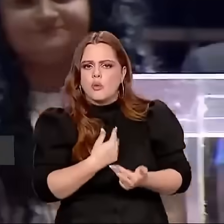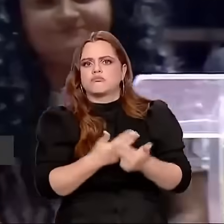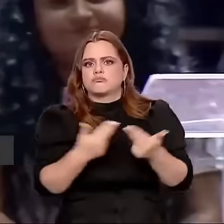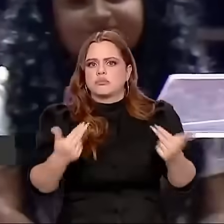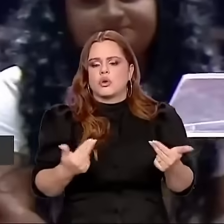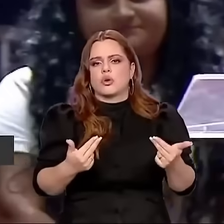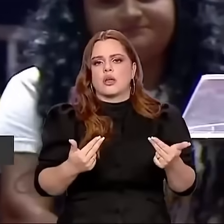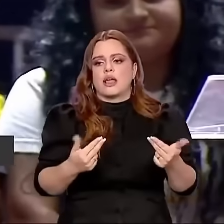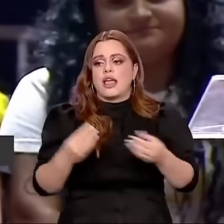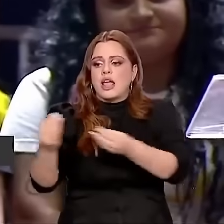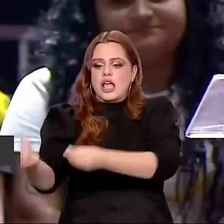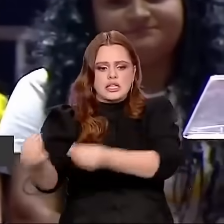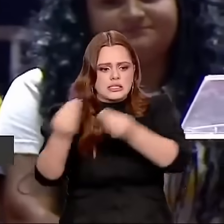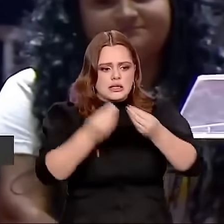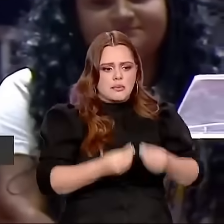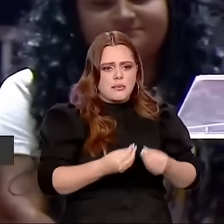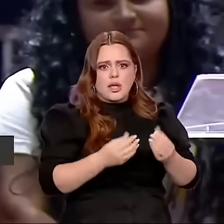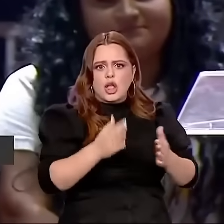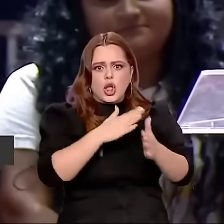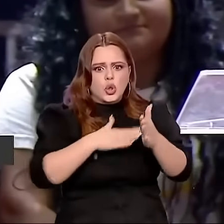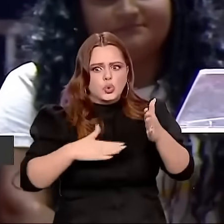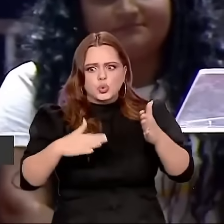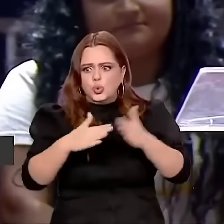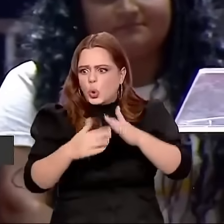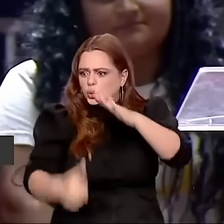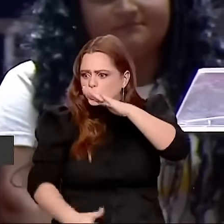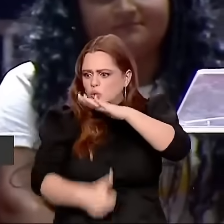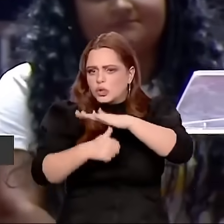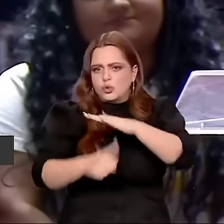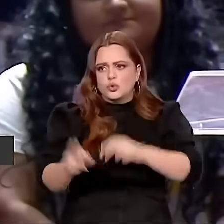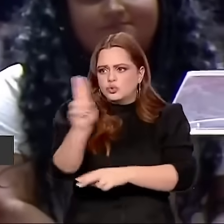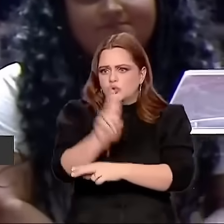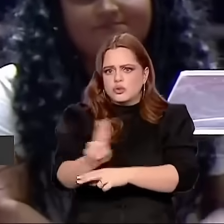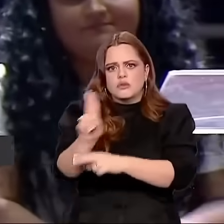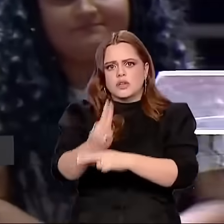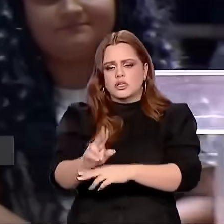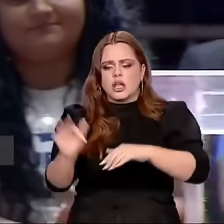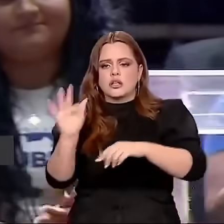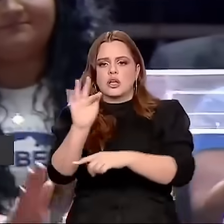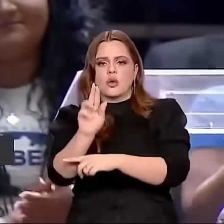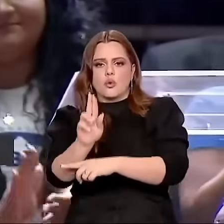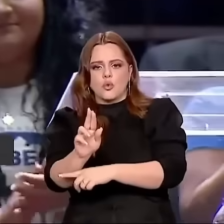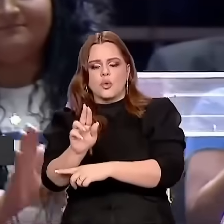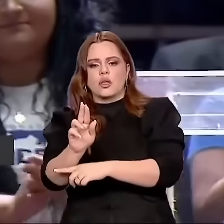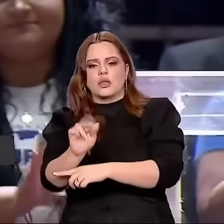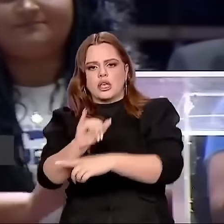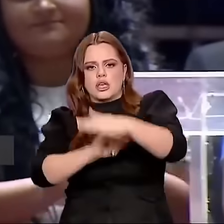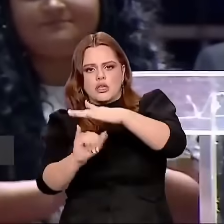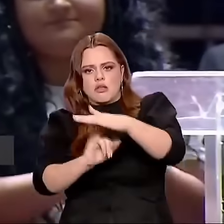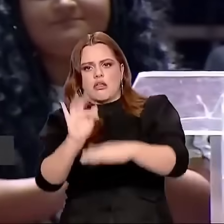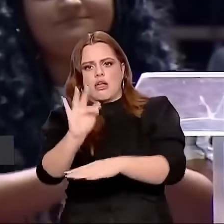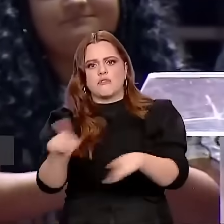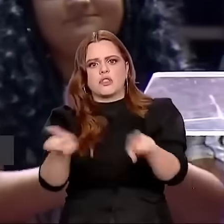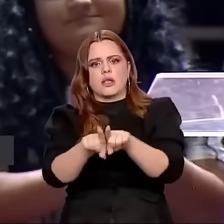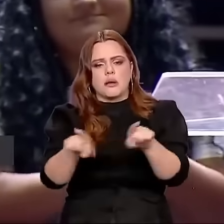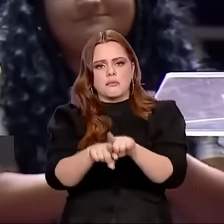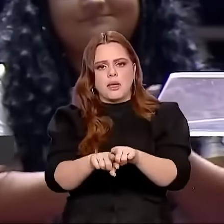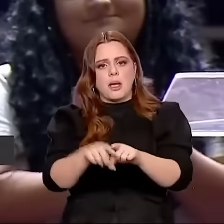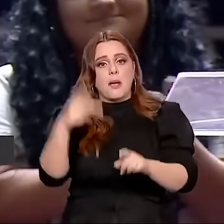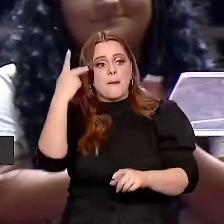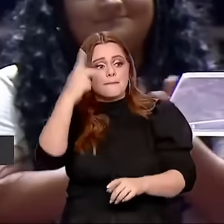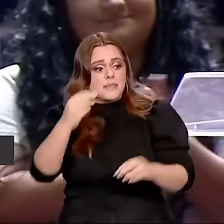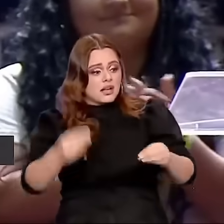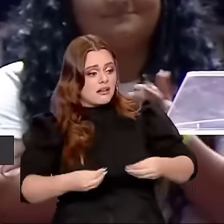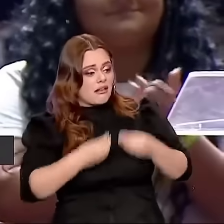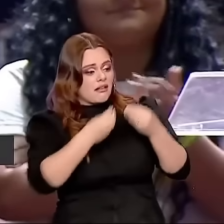receber todos os reitores das universidades e dos institutos federais para que eles entregassem uma